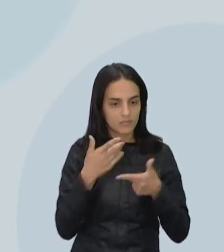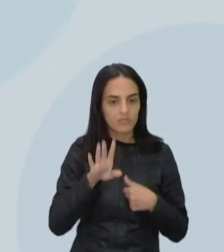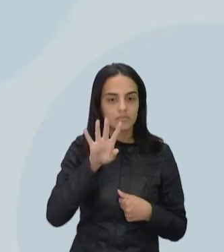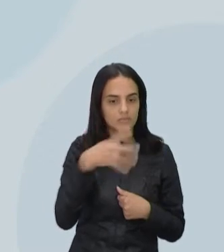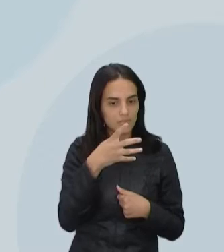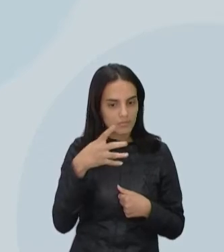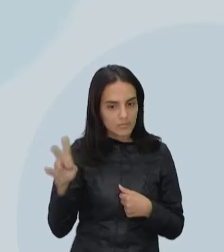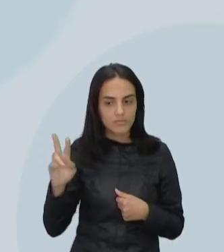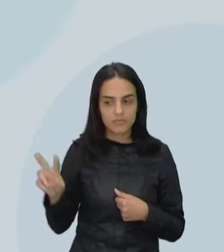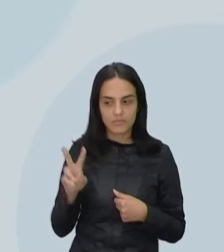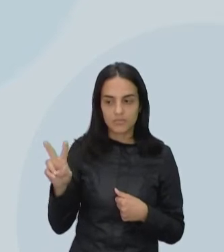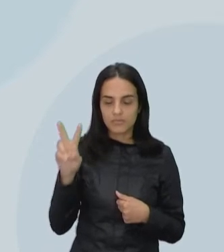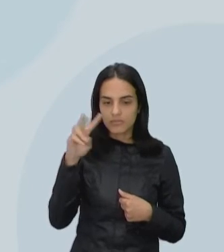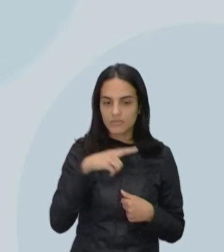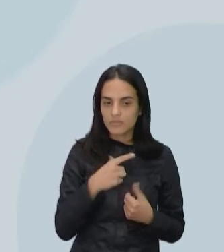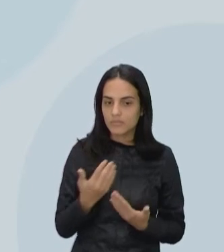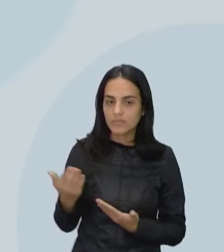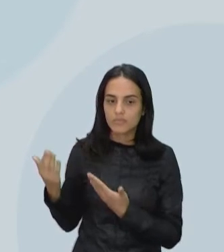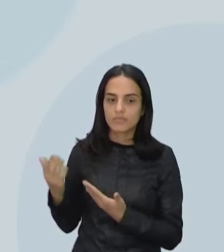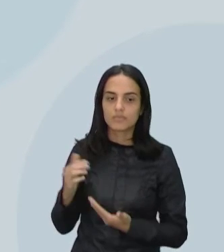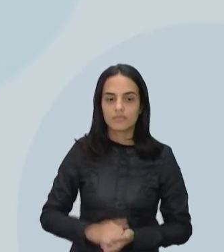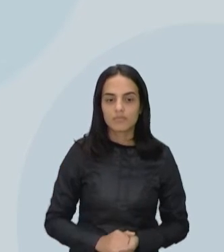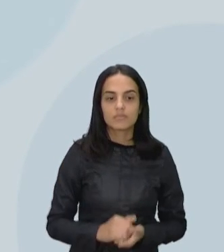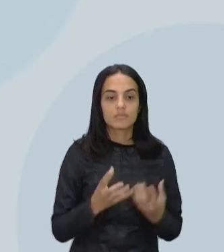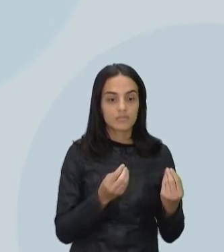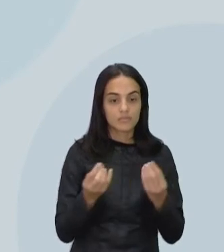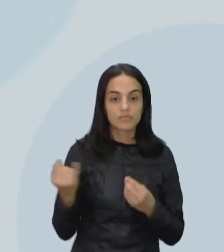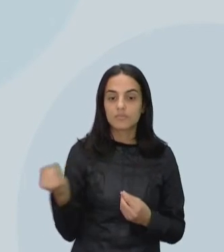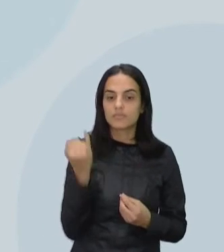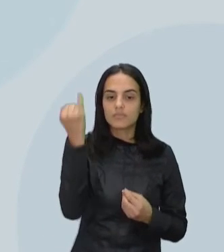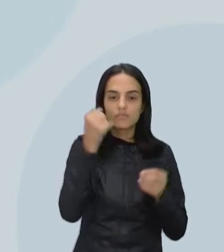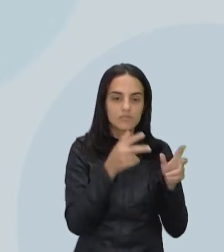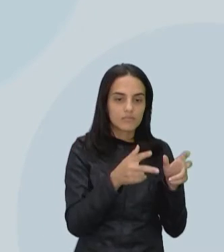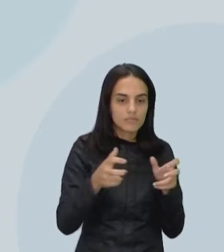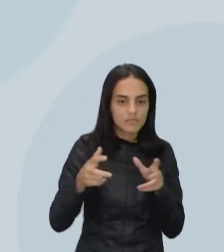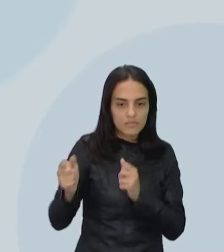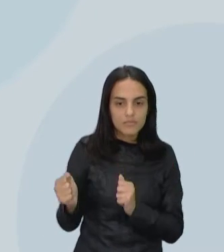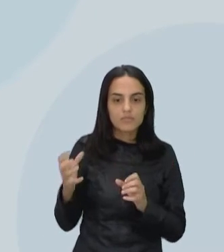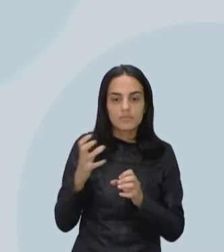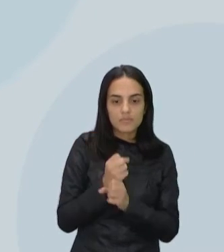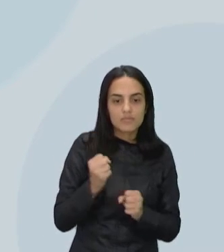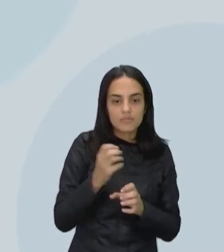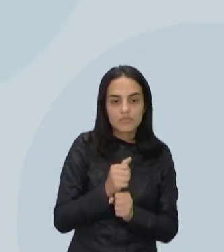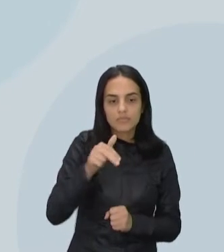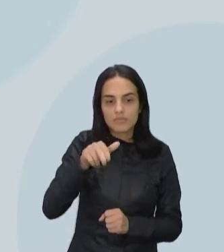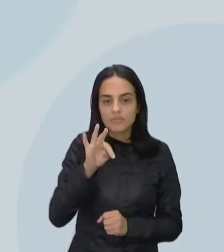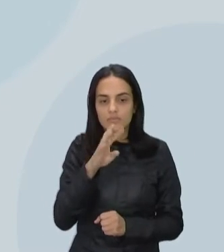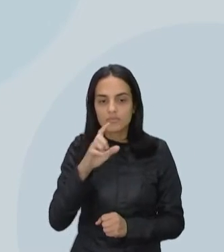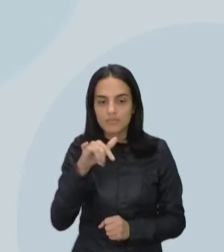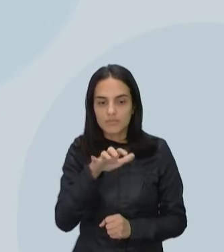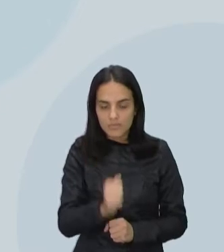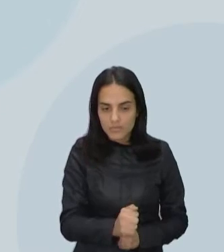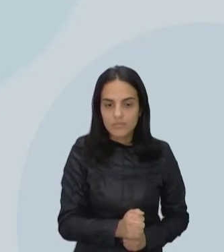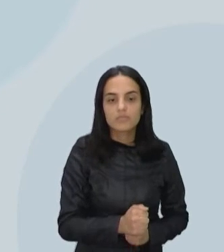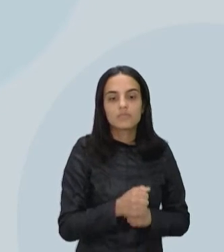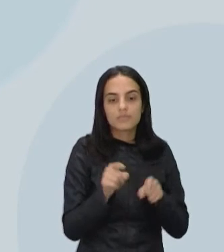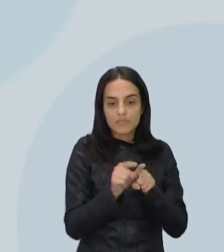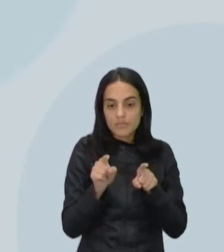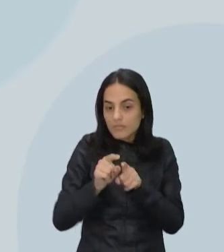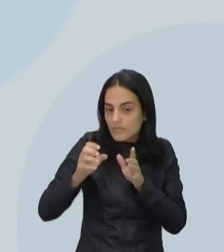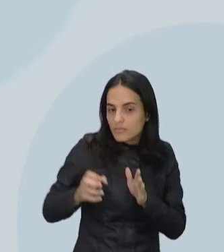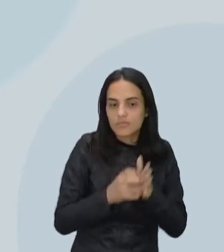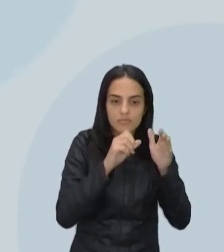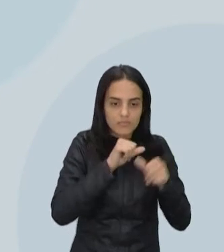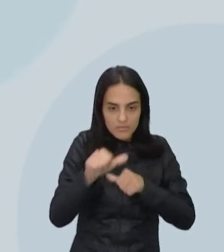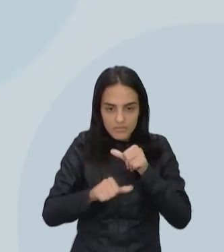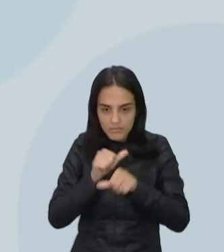esses valores que estão aí, ó. Então lá, ó, é muito importante observar que a quantidade de nutrientes, bem como o seu efeito contrário